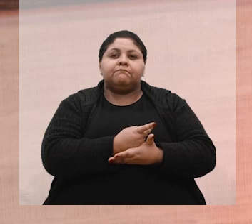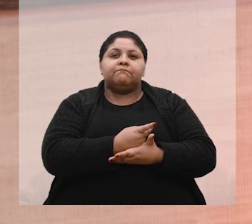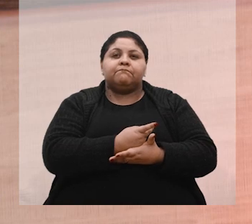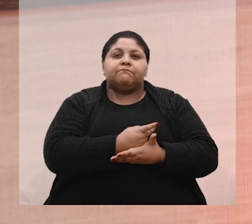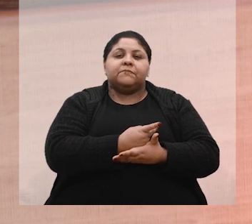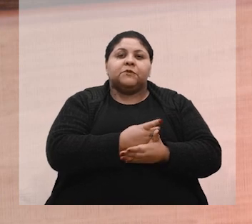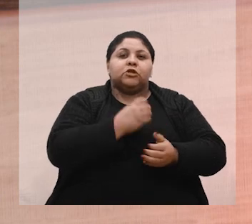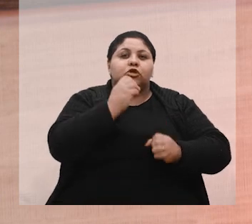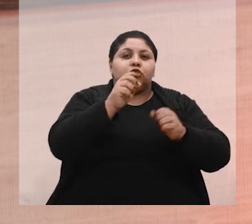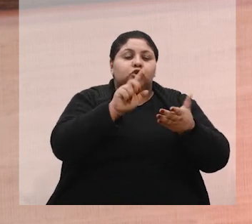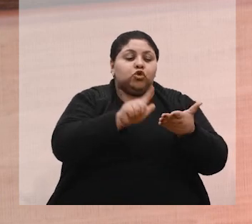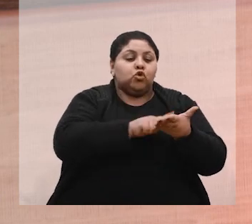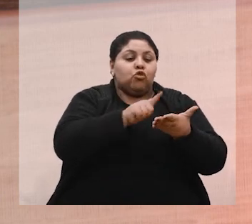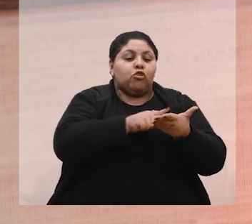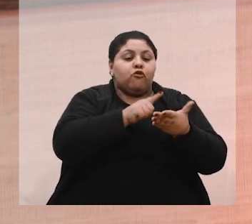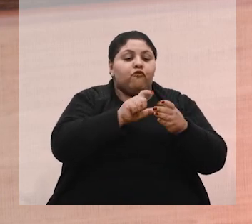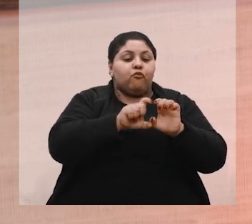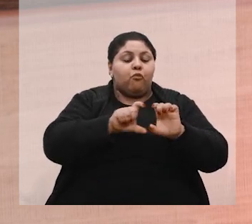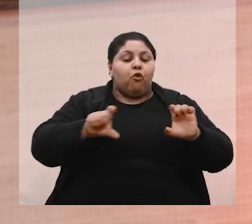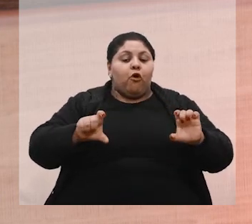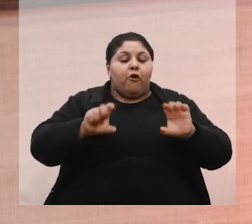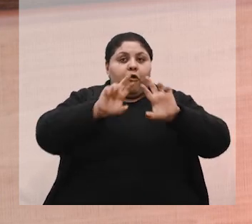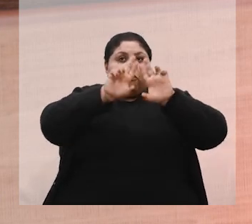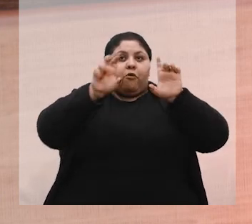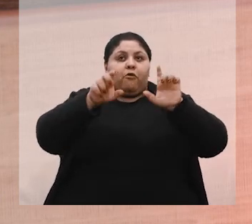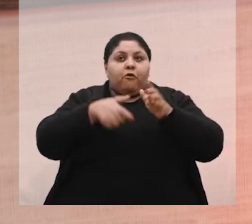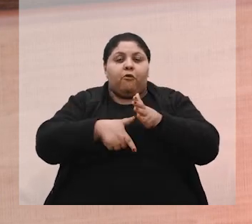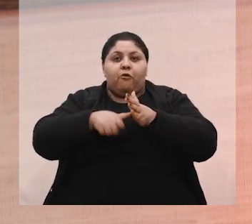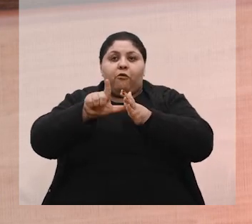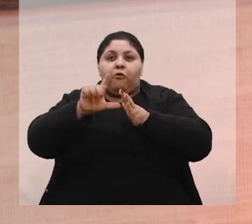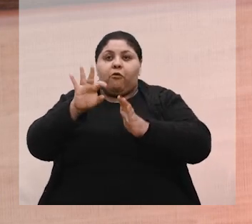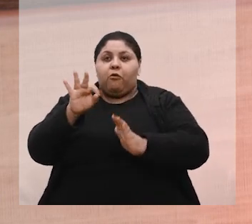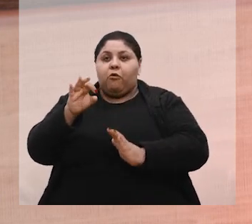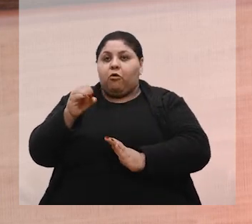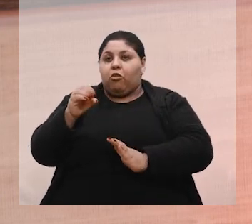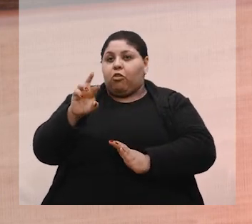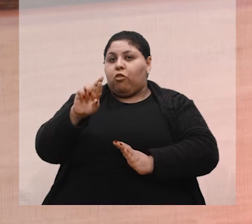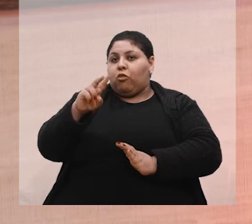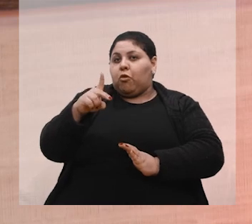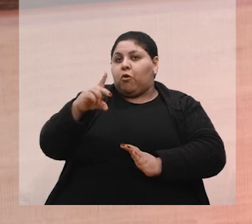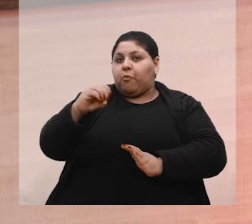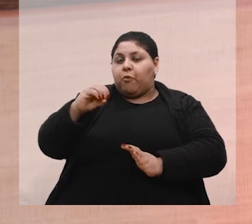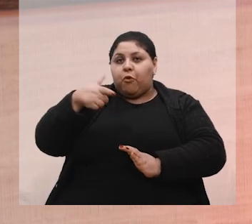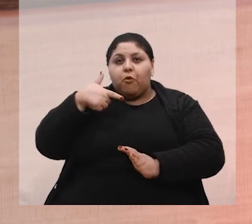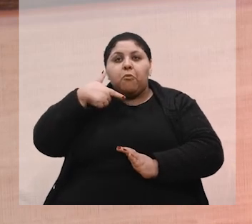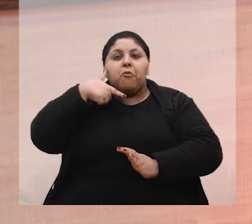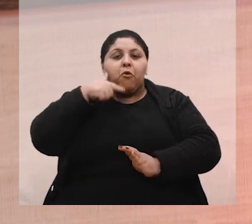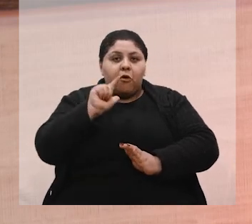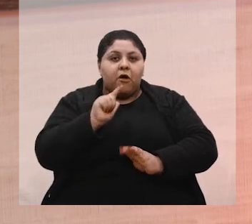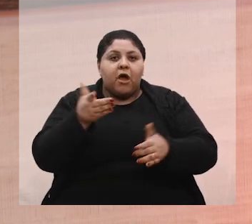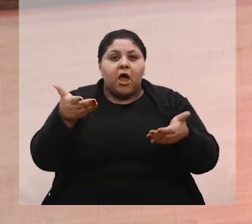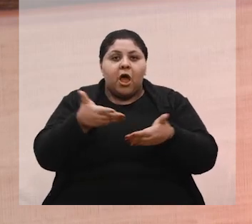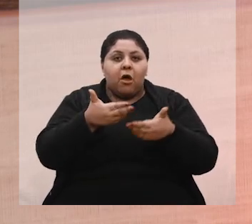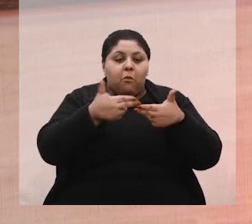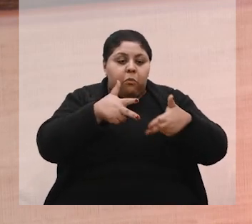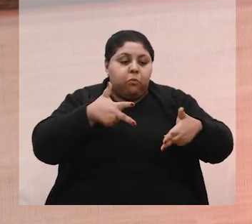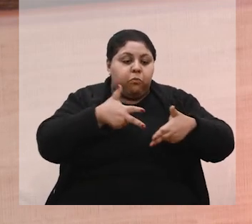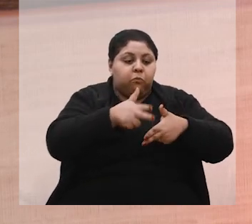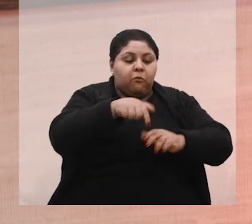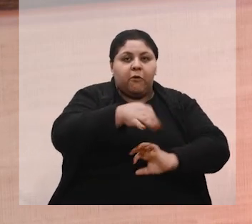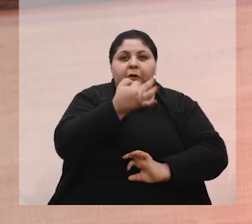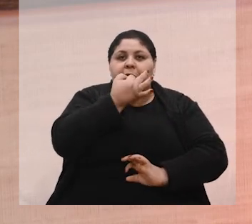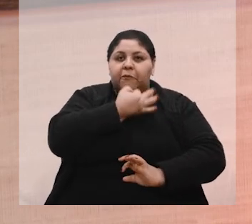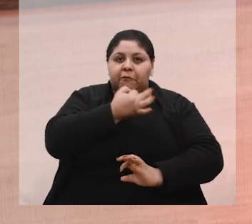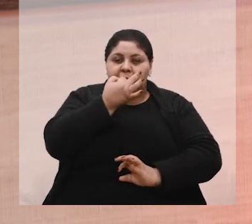da coletânea poética intitulada Antes que o Torpor Vença, obra recentemente lançada aqui